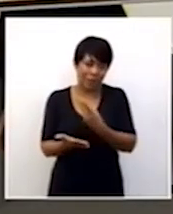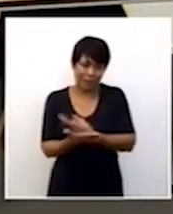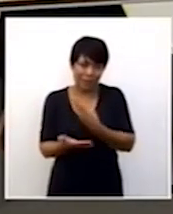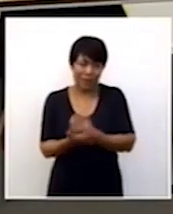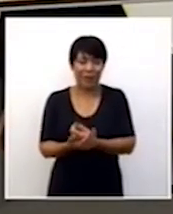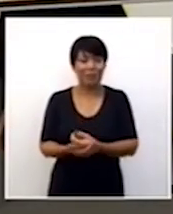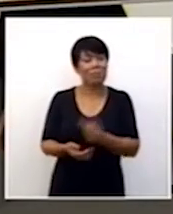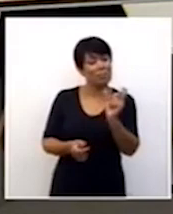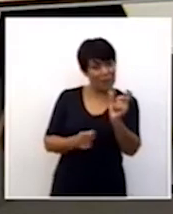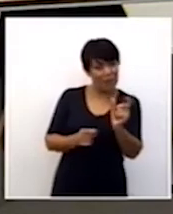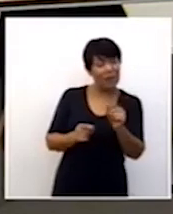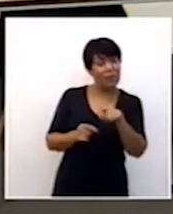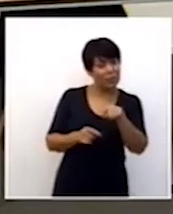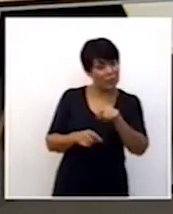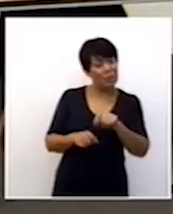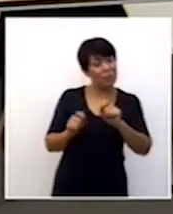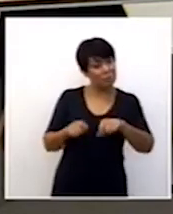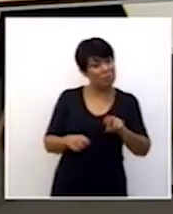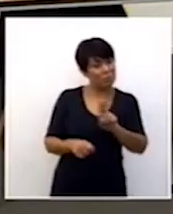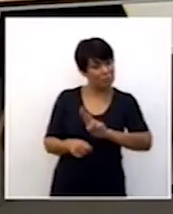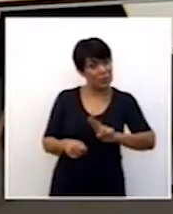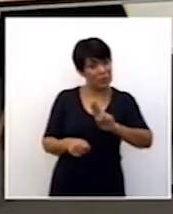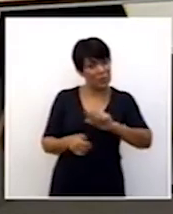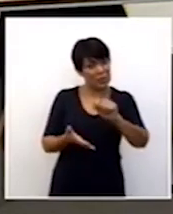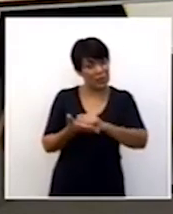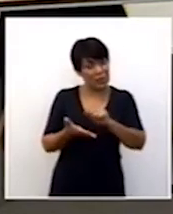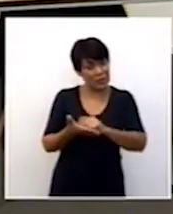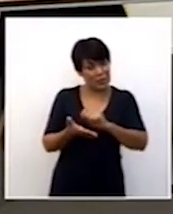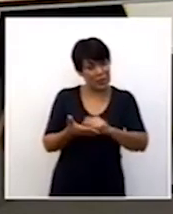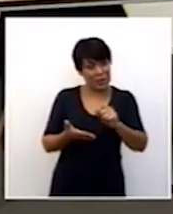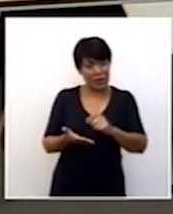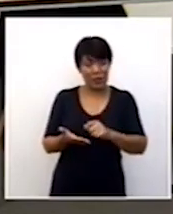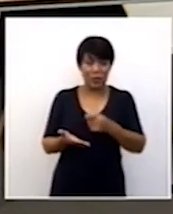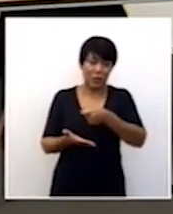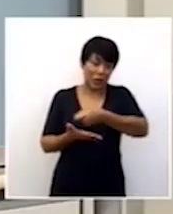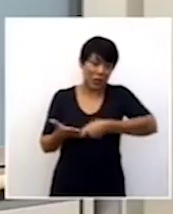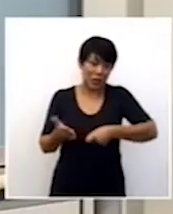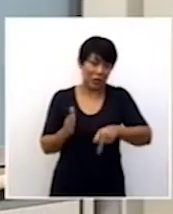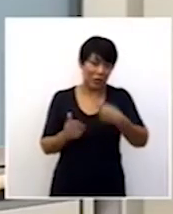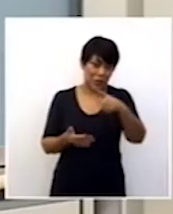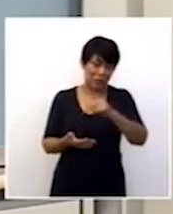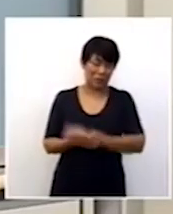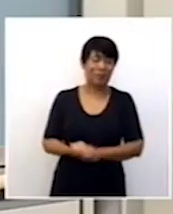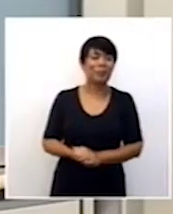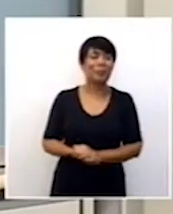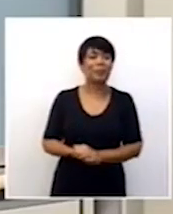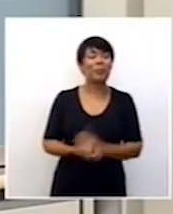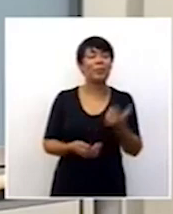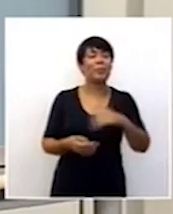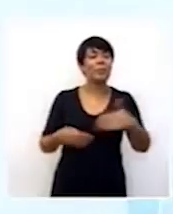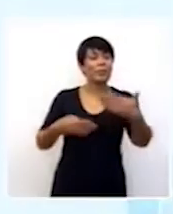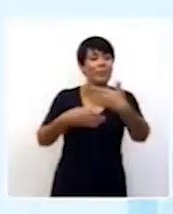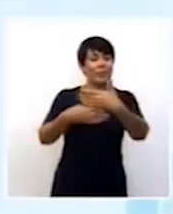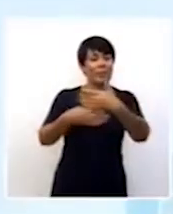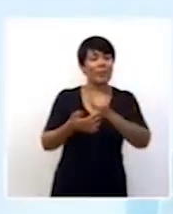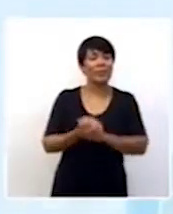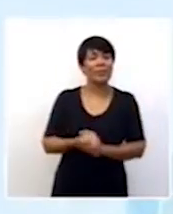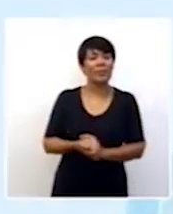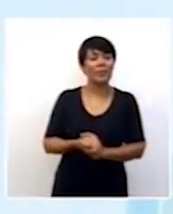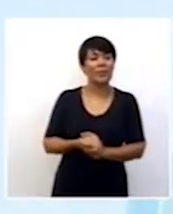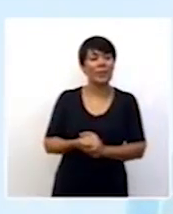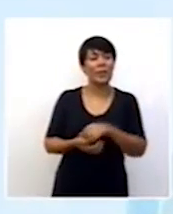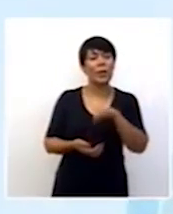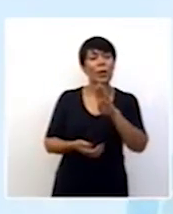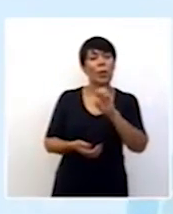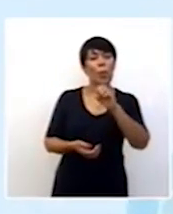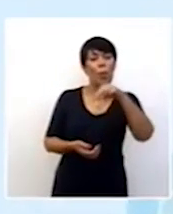que a gente aprendeu e vocês podem utilizar aí na escrita das suas produções. No próximo slide, a gente vê que bonde era um